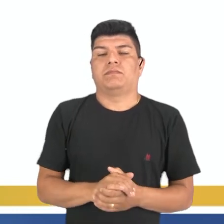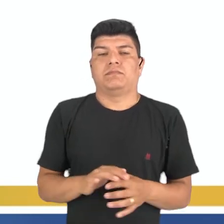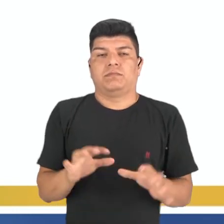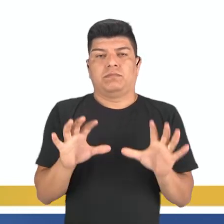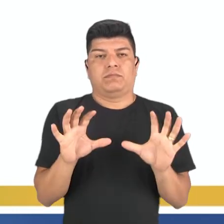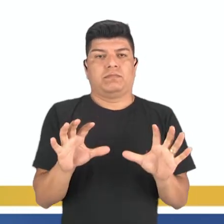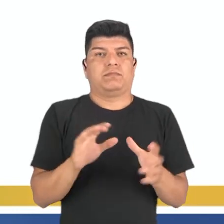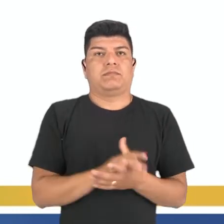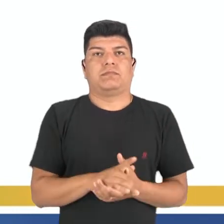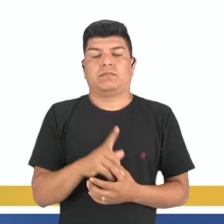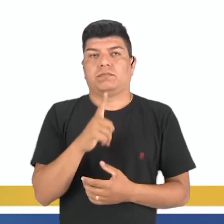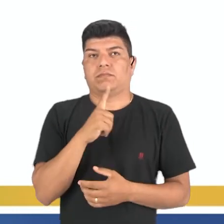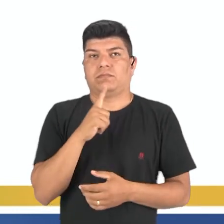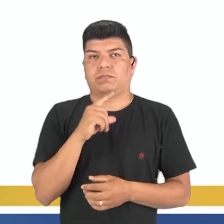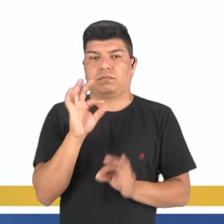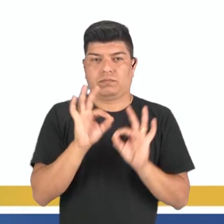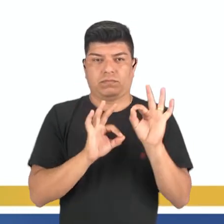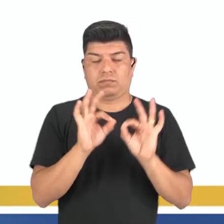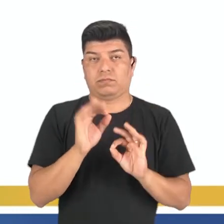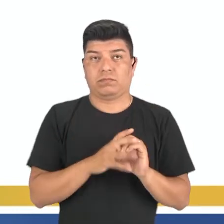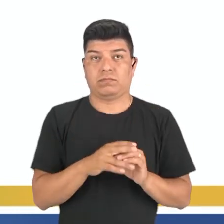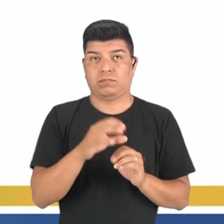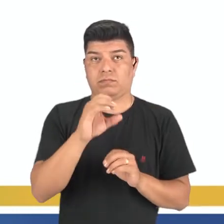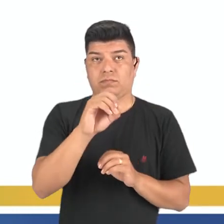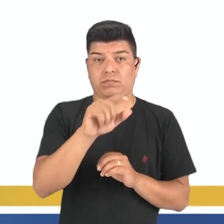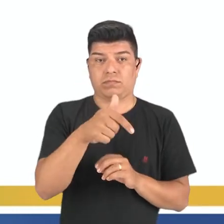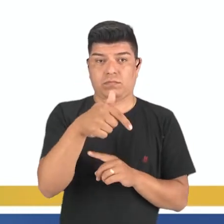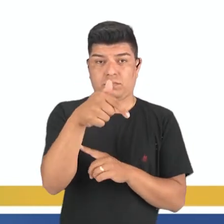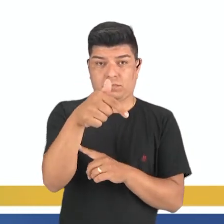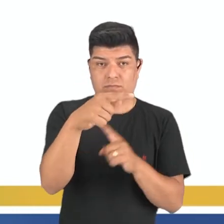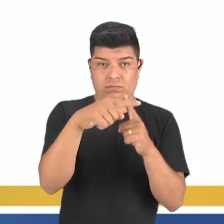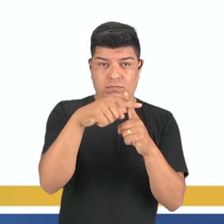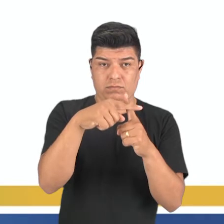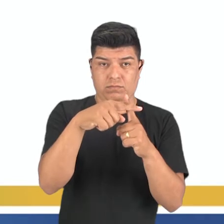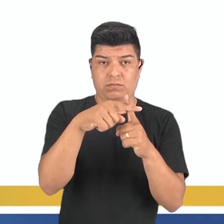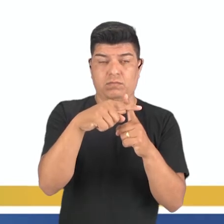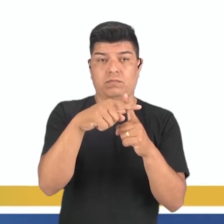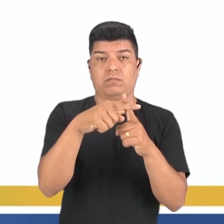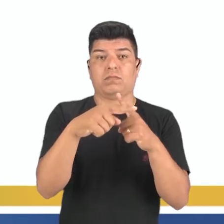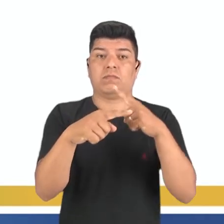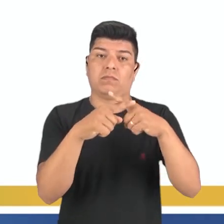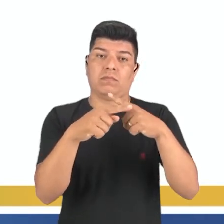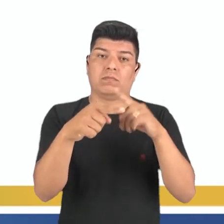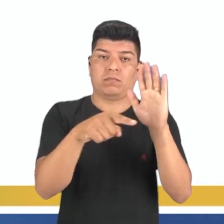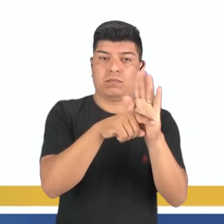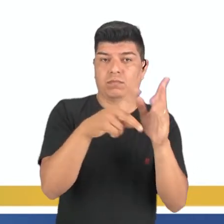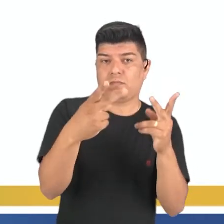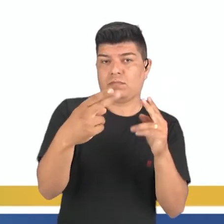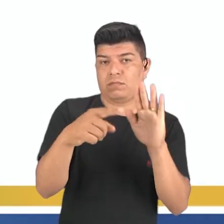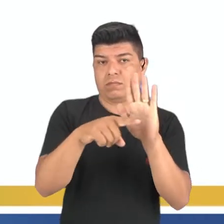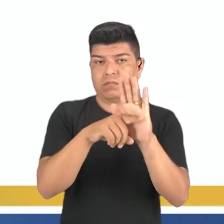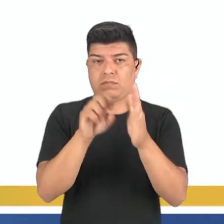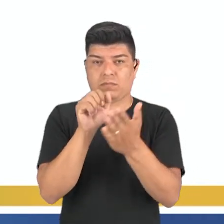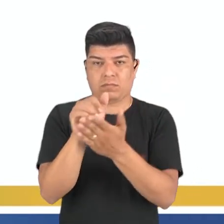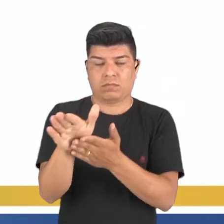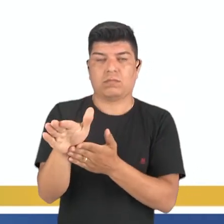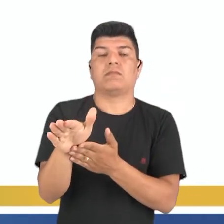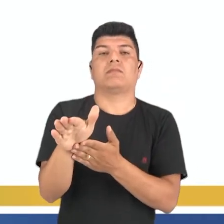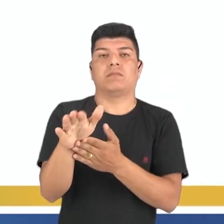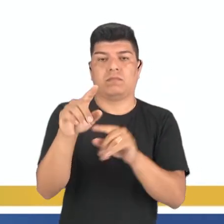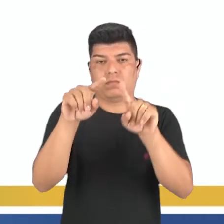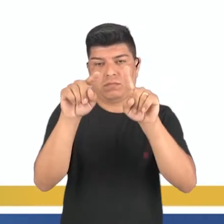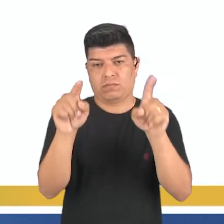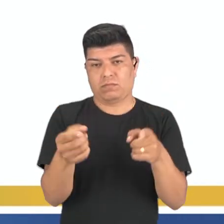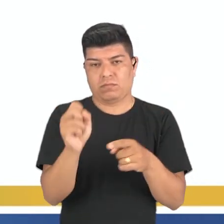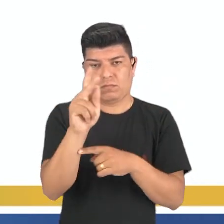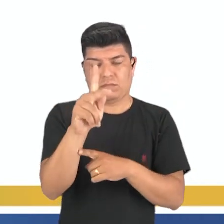ó, eu tenho que fazer um joguinho, ó. O 0,7 é positivo, né? Então, mais vezes menos dá menos. Aí eu elimino de vez o meu